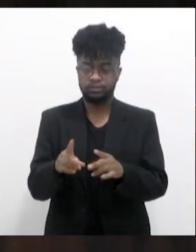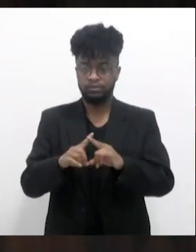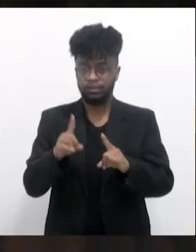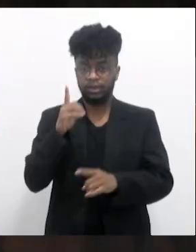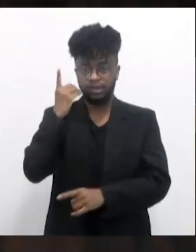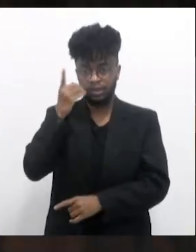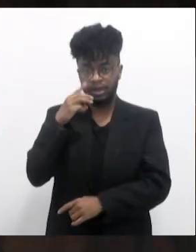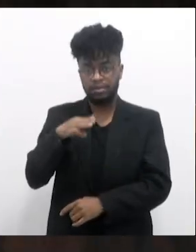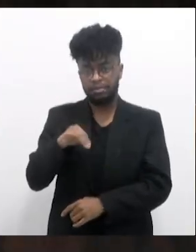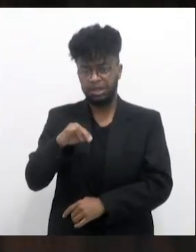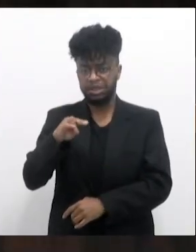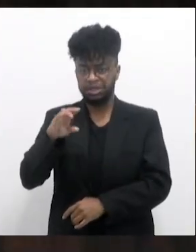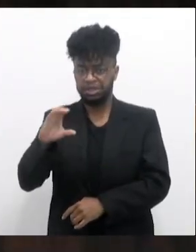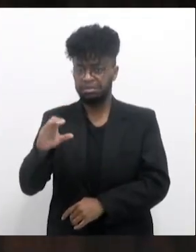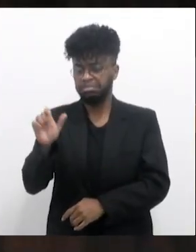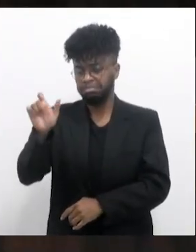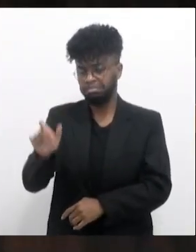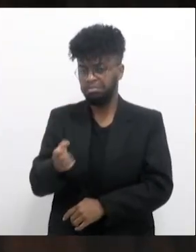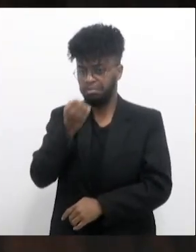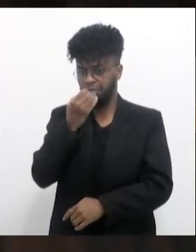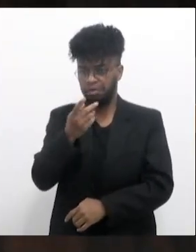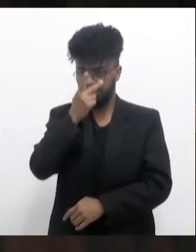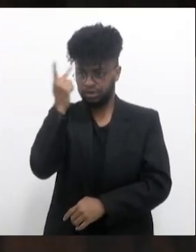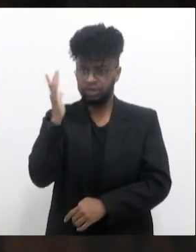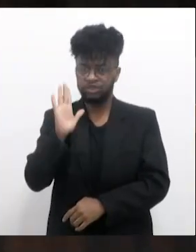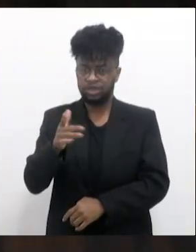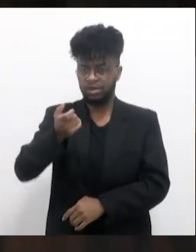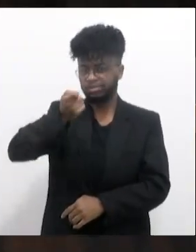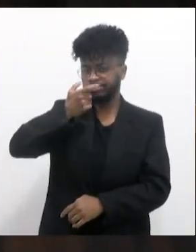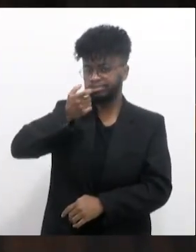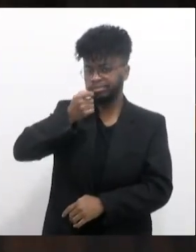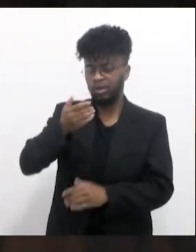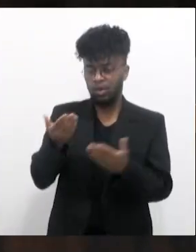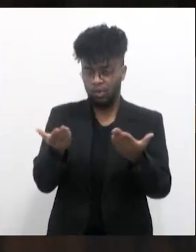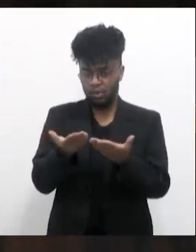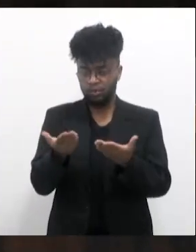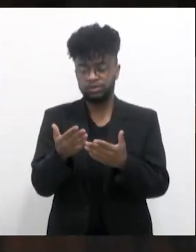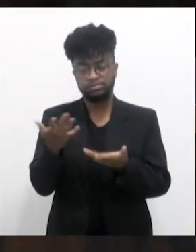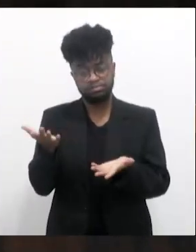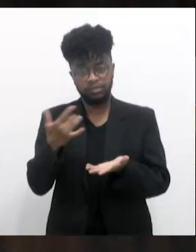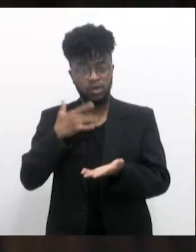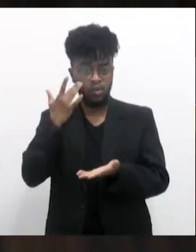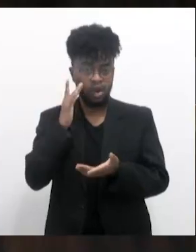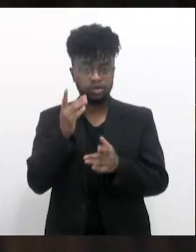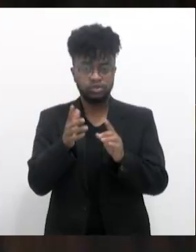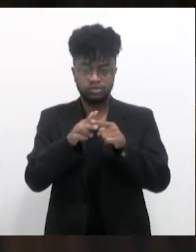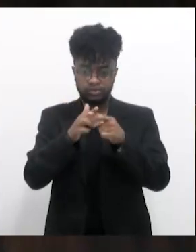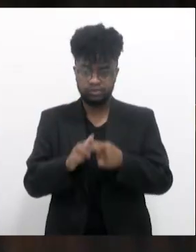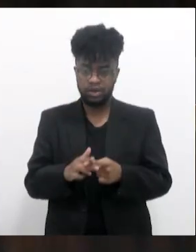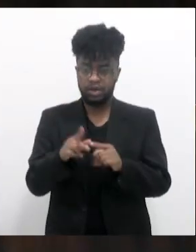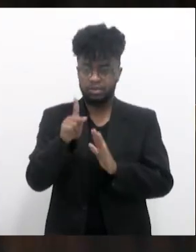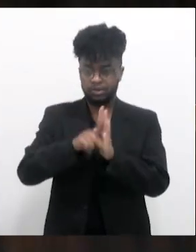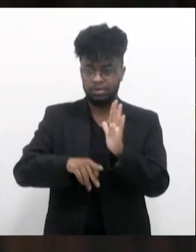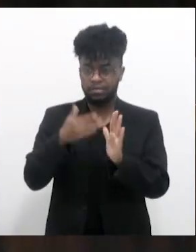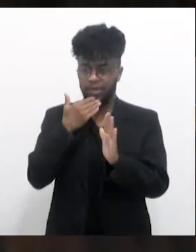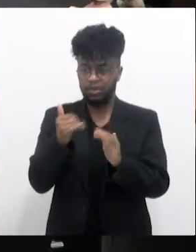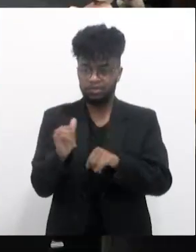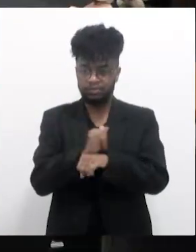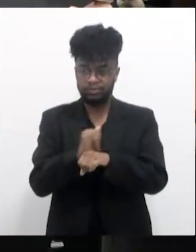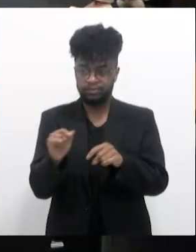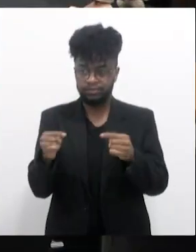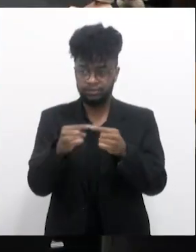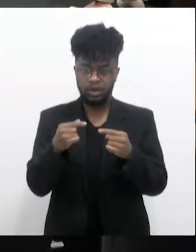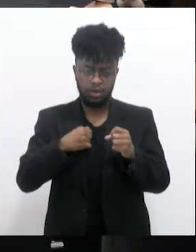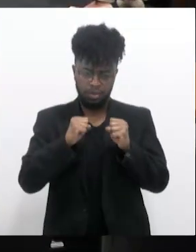cara bacana, já tomou as gotinhas dele hoje, acho que vai ajeitar esse projeto da melhor maneira possível. Você me permite